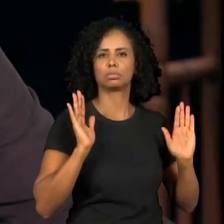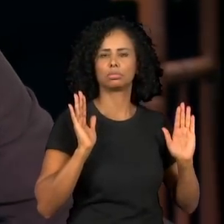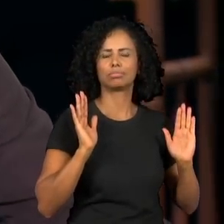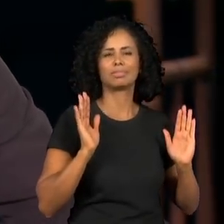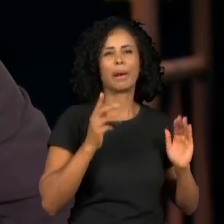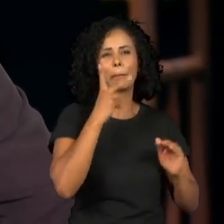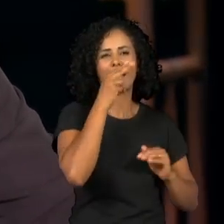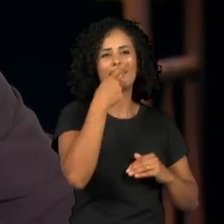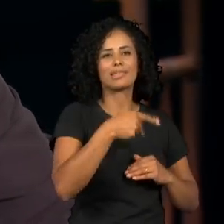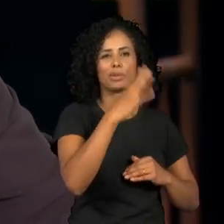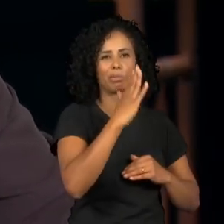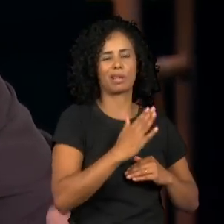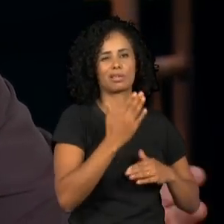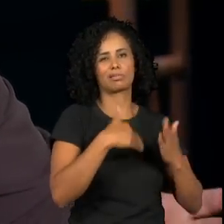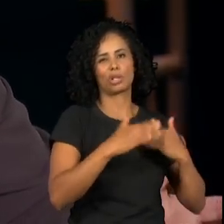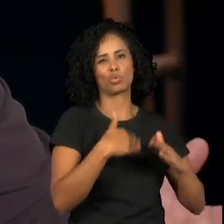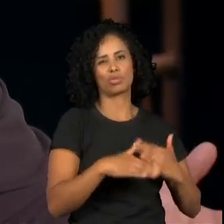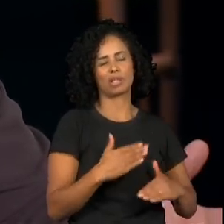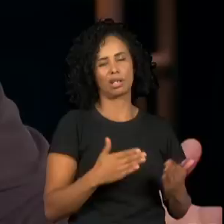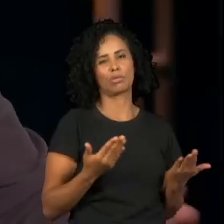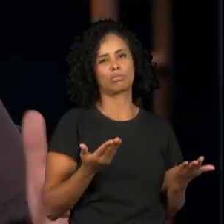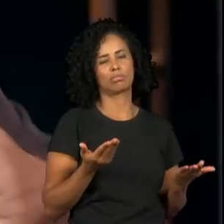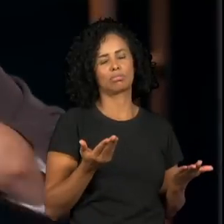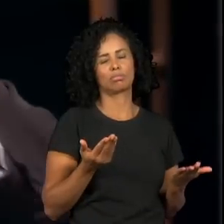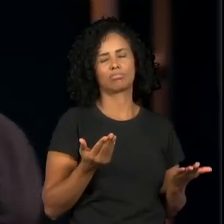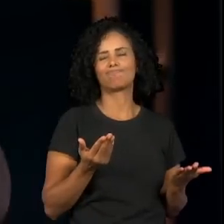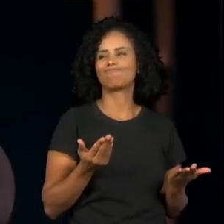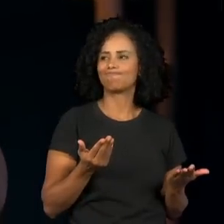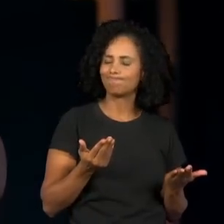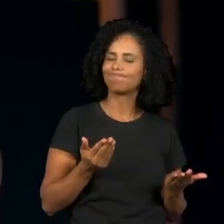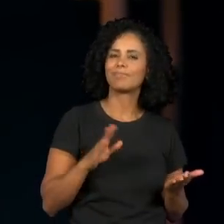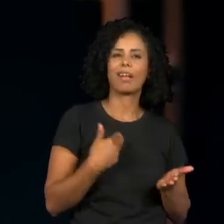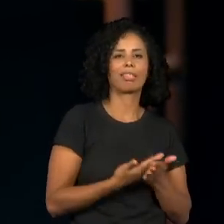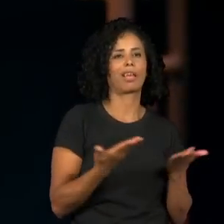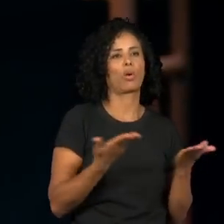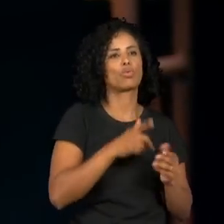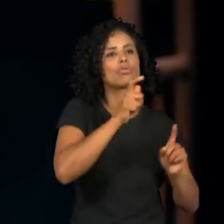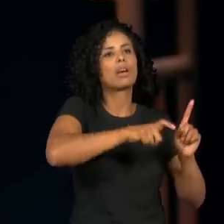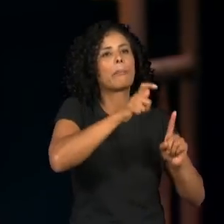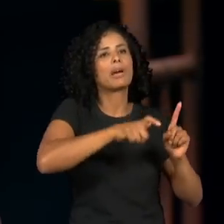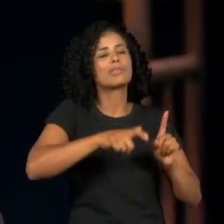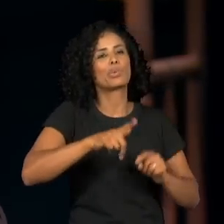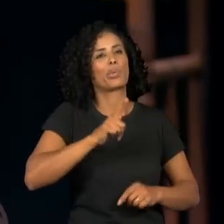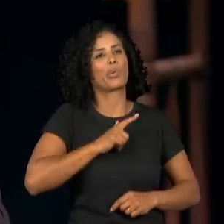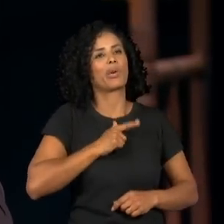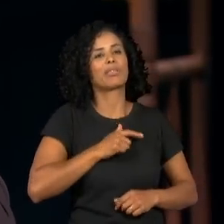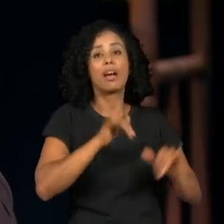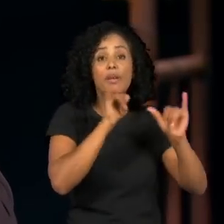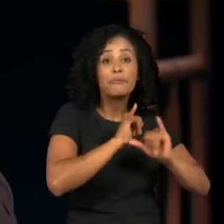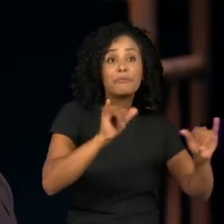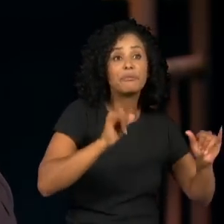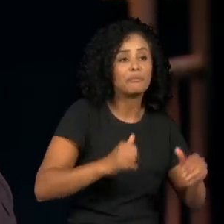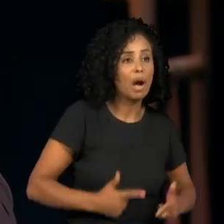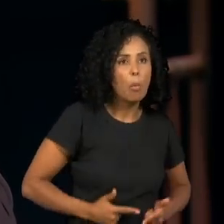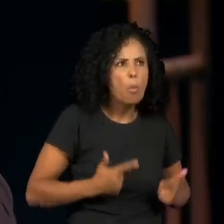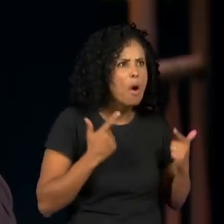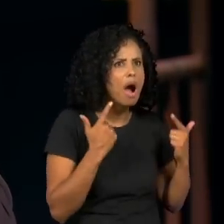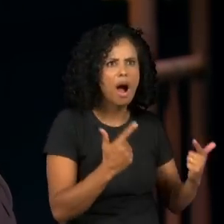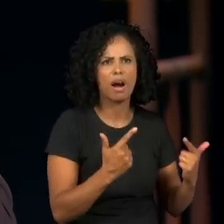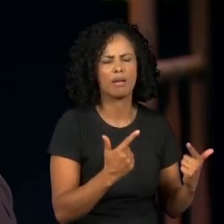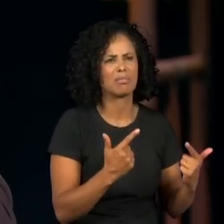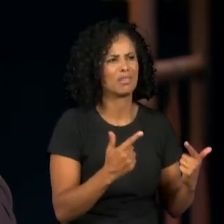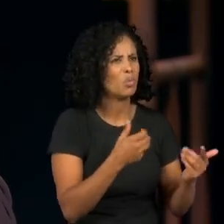retrocedemos muito, né? Porque hoje tem gente aí fazendo propaganda de arma, comprando arma em